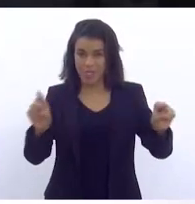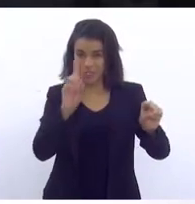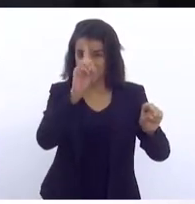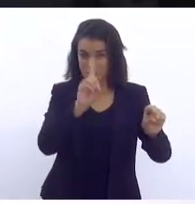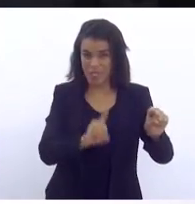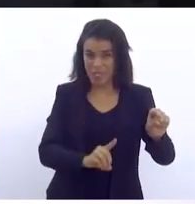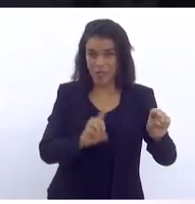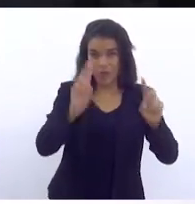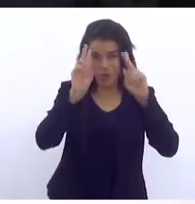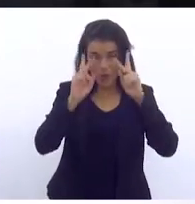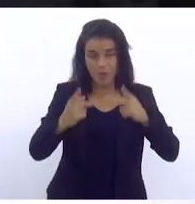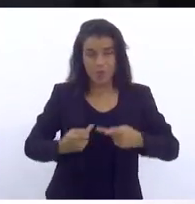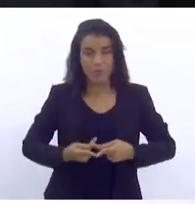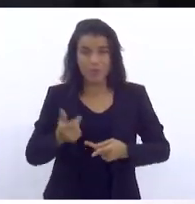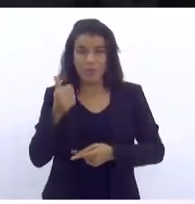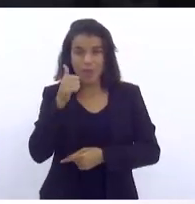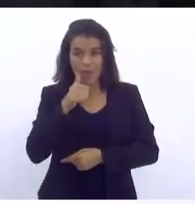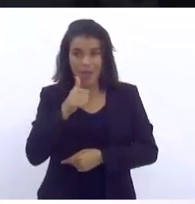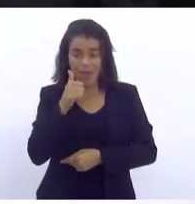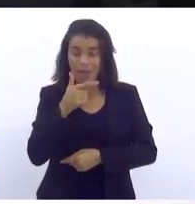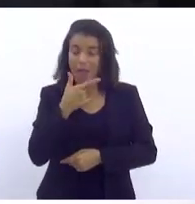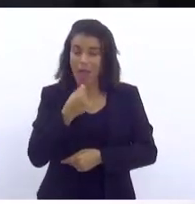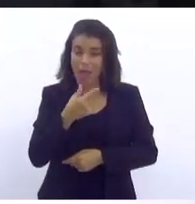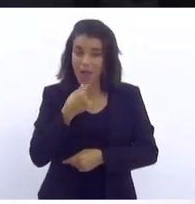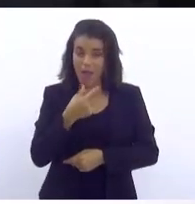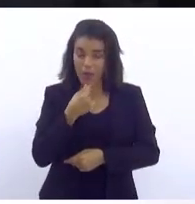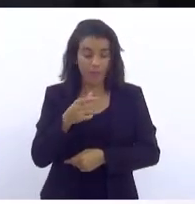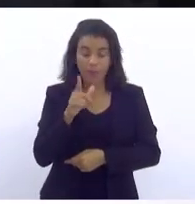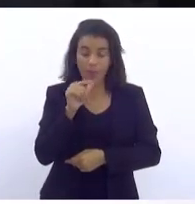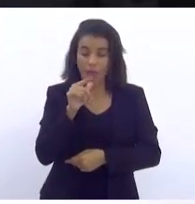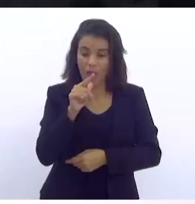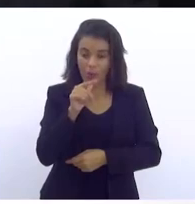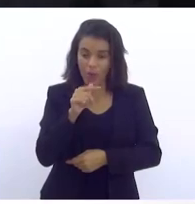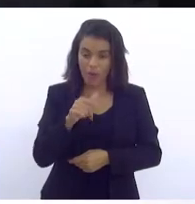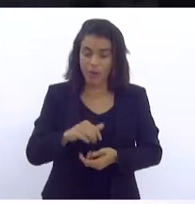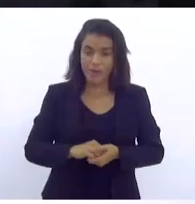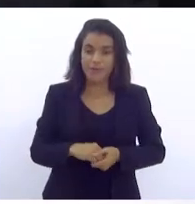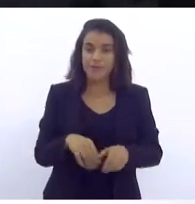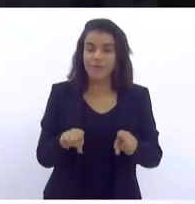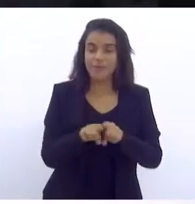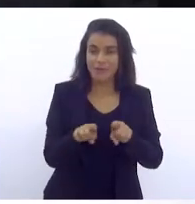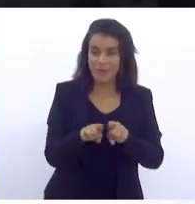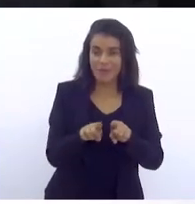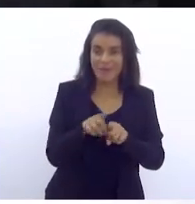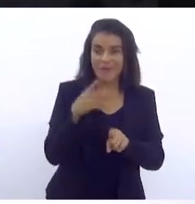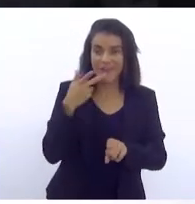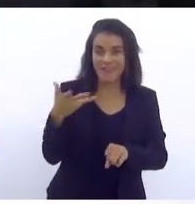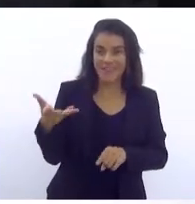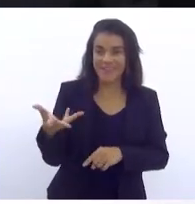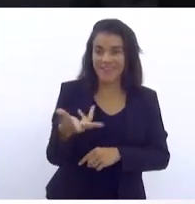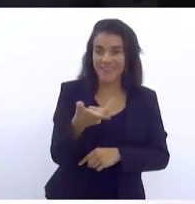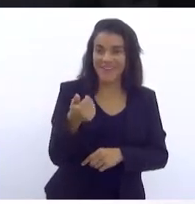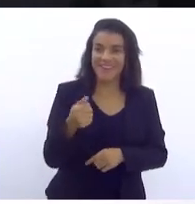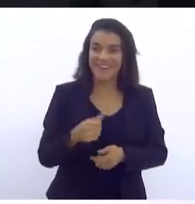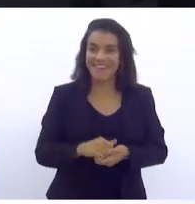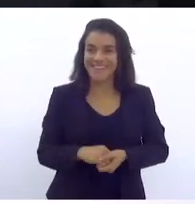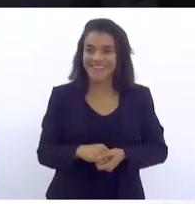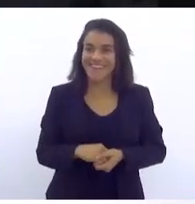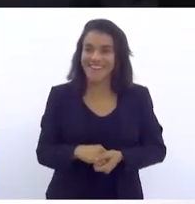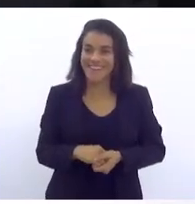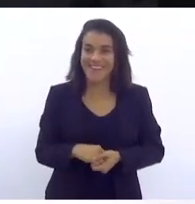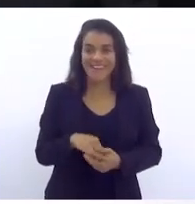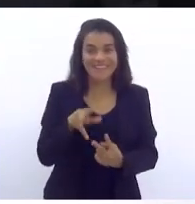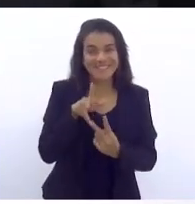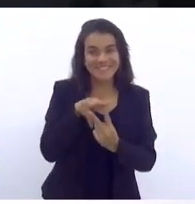humano à água quando a gente fala o direito humano à água a gente tá falando um direito humano à água em quantidade de qualidade né e diante desses do dessas